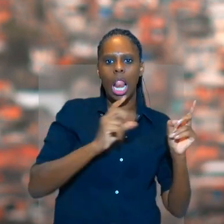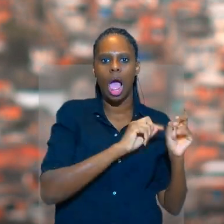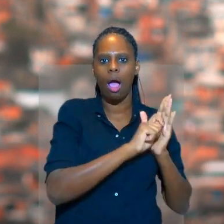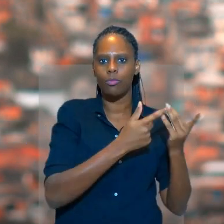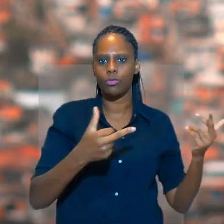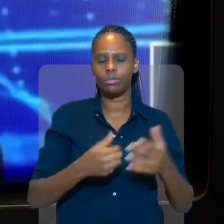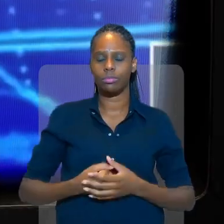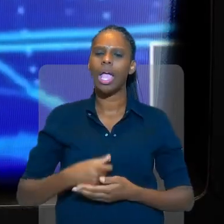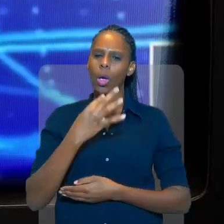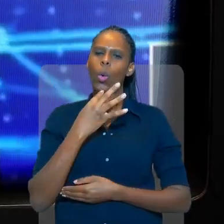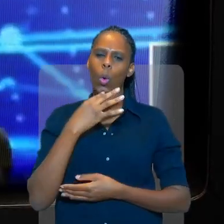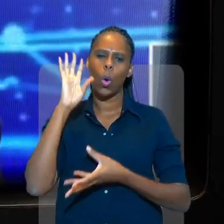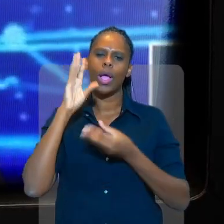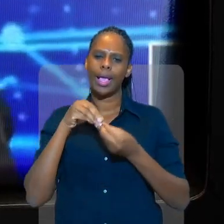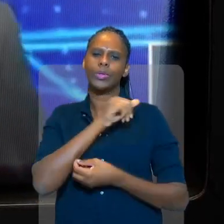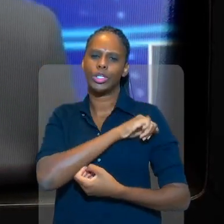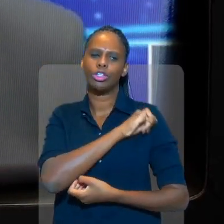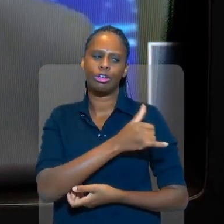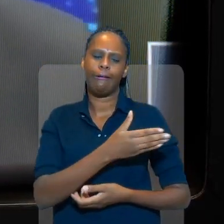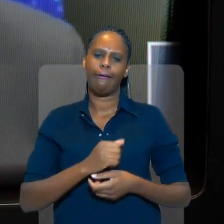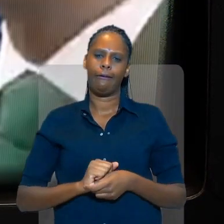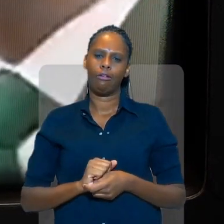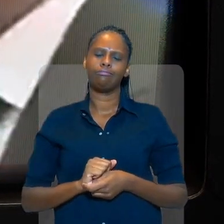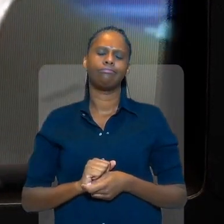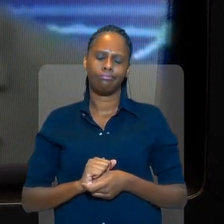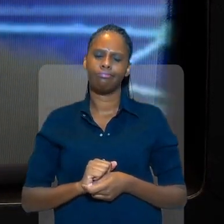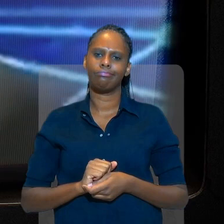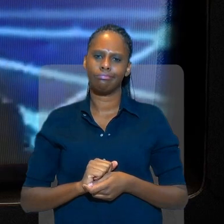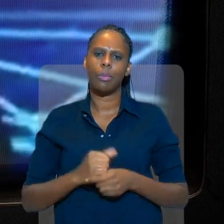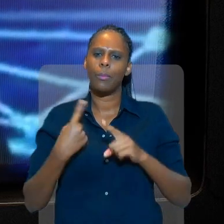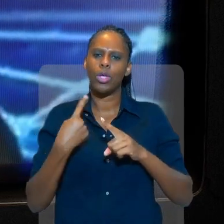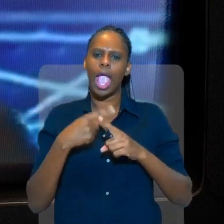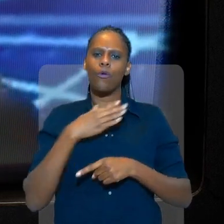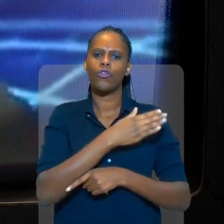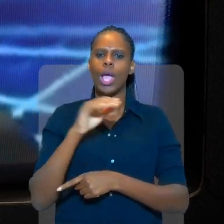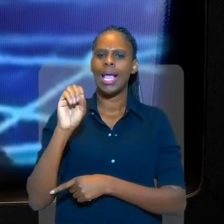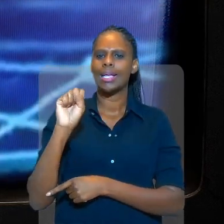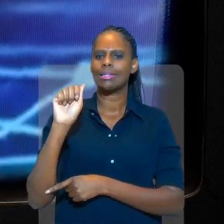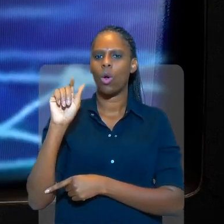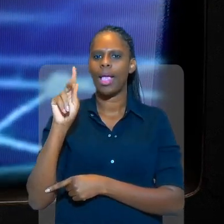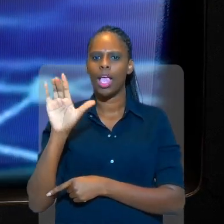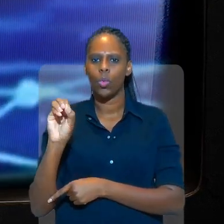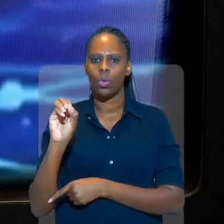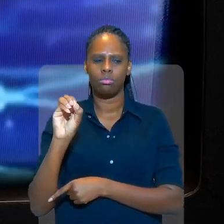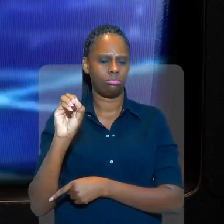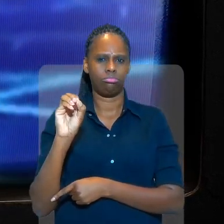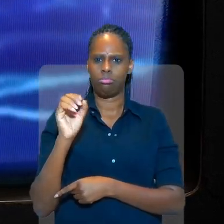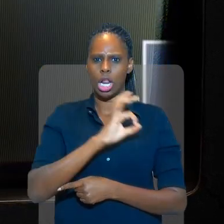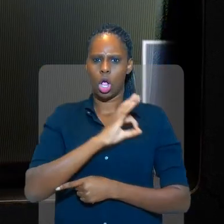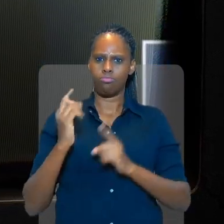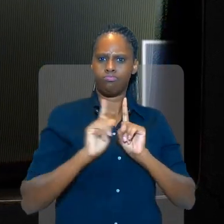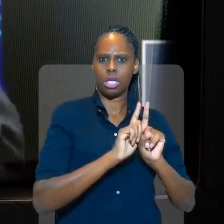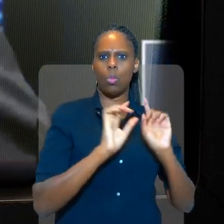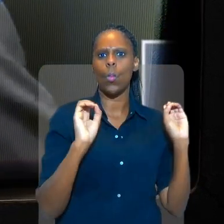bandidos e traficantes. Eu conheço o Rio de Janeiro. O senhor esteve atualmente no complexo do Salgueiro. Não tinha